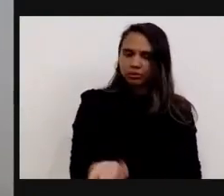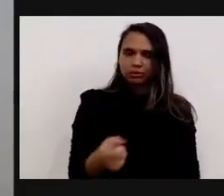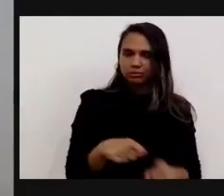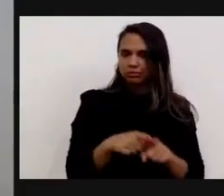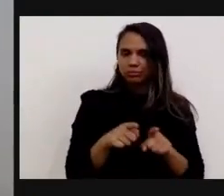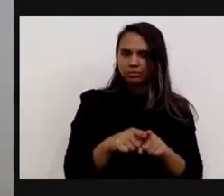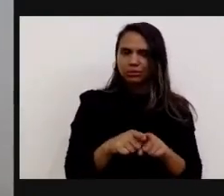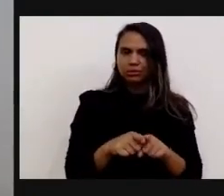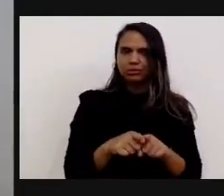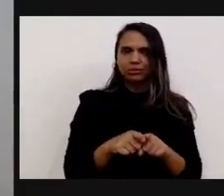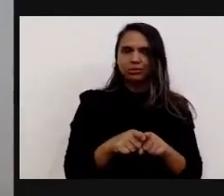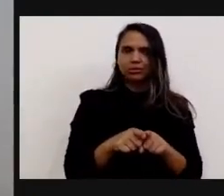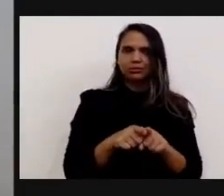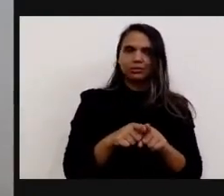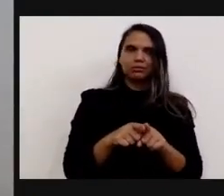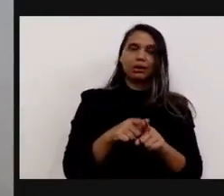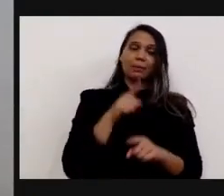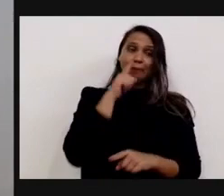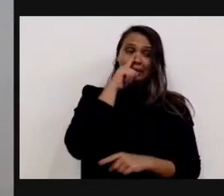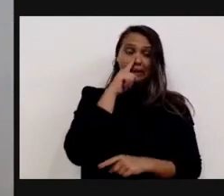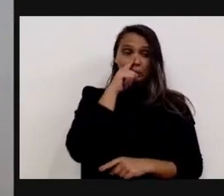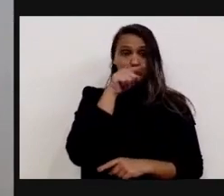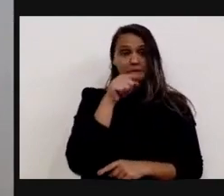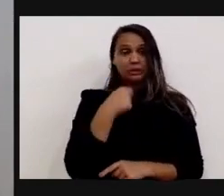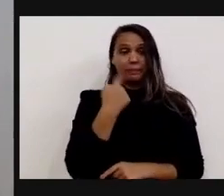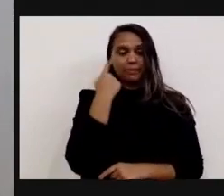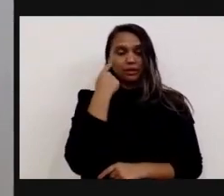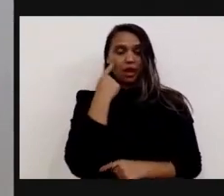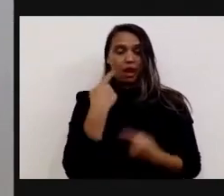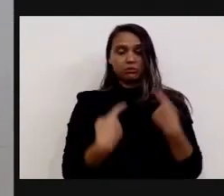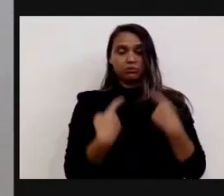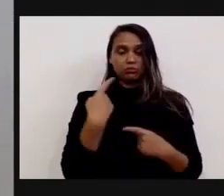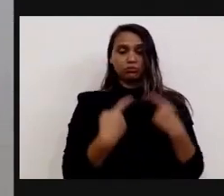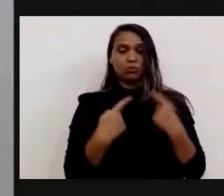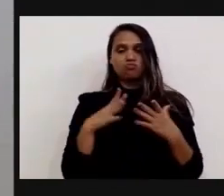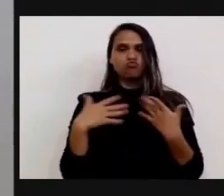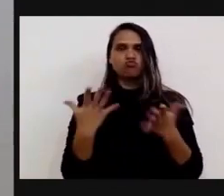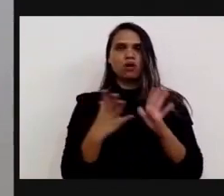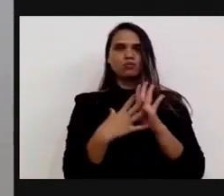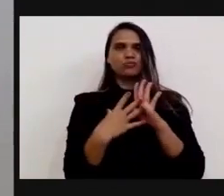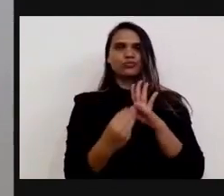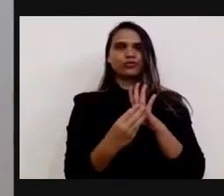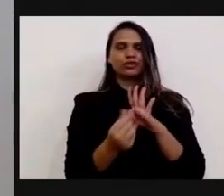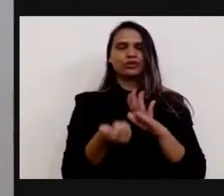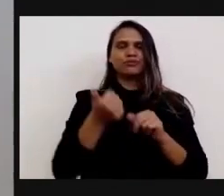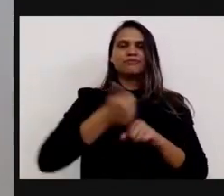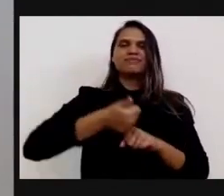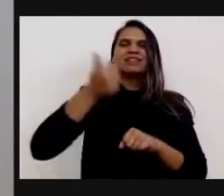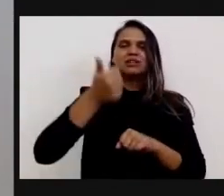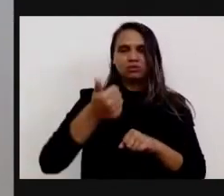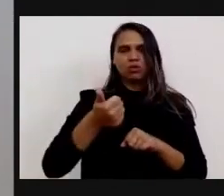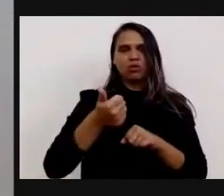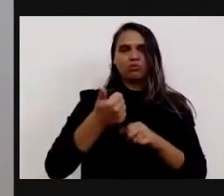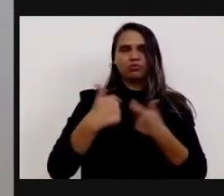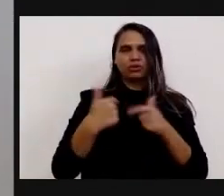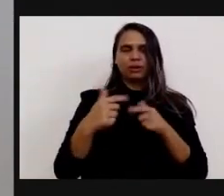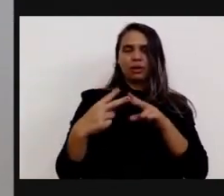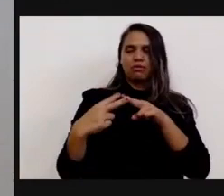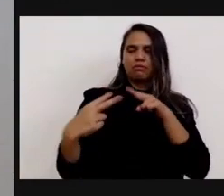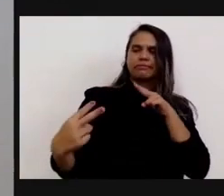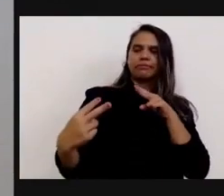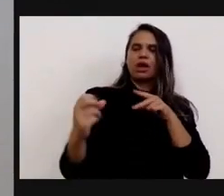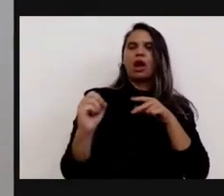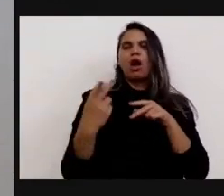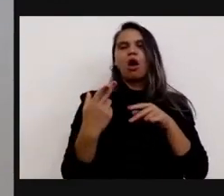também tá então é muito perigoso essa discussão sobre qual é o melhor modelo Não tem melhor modelo da letra trabalho presencial ou